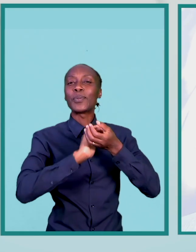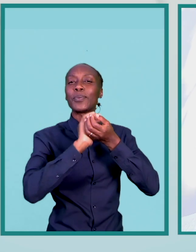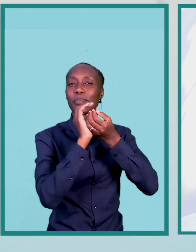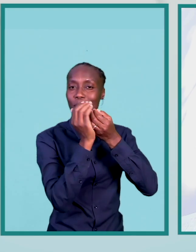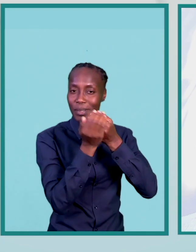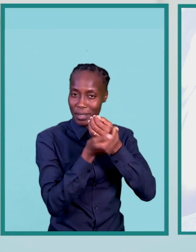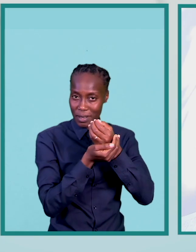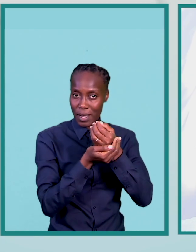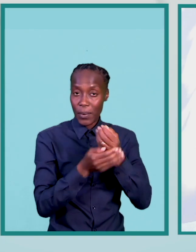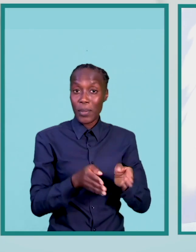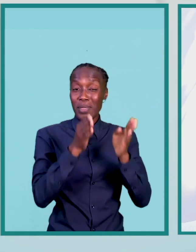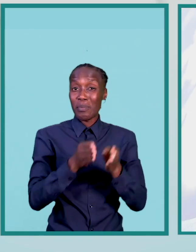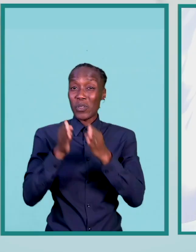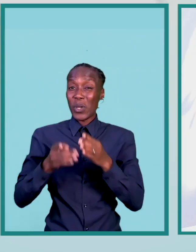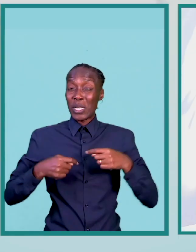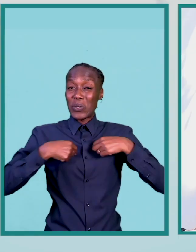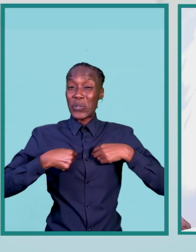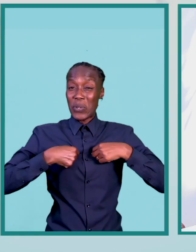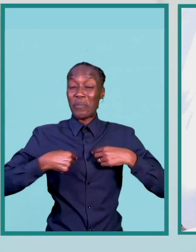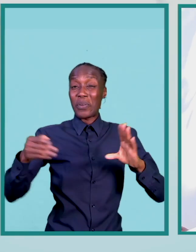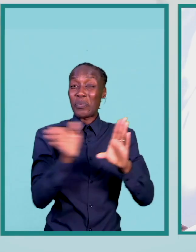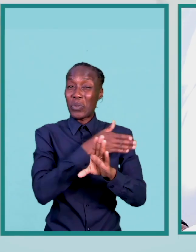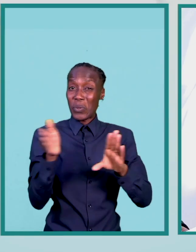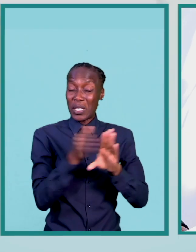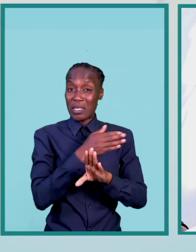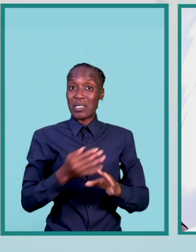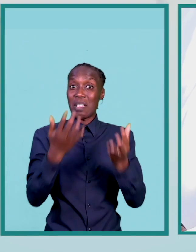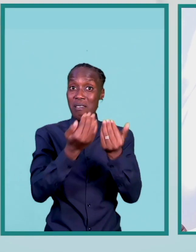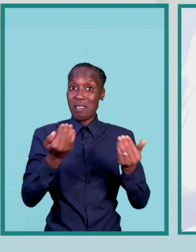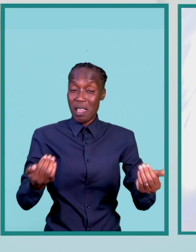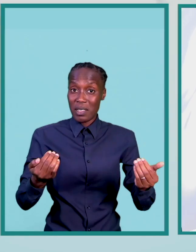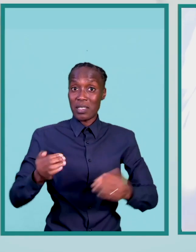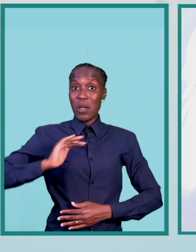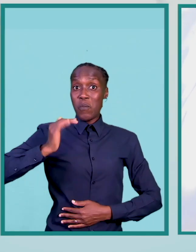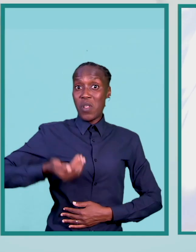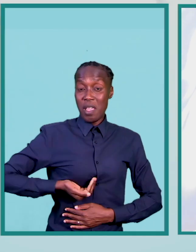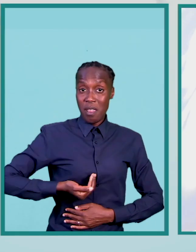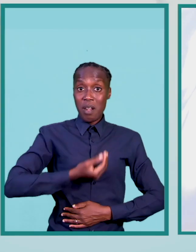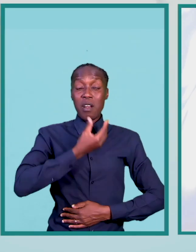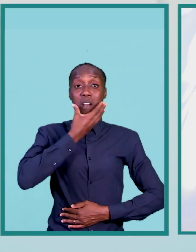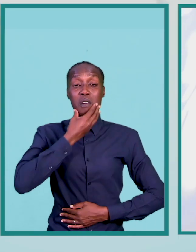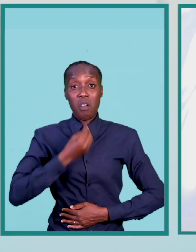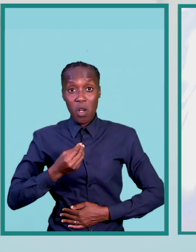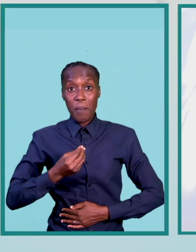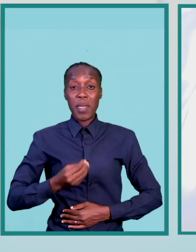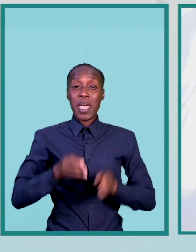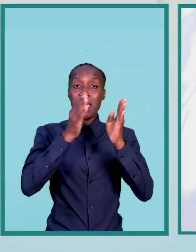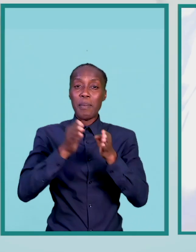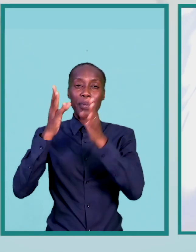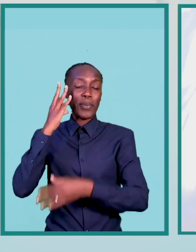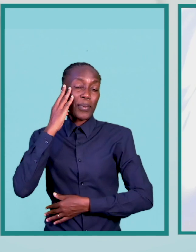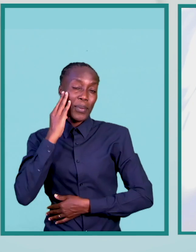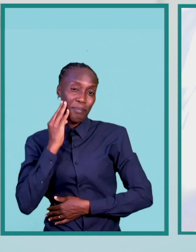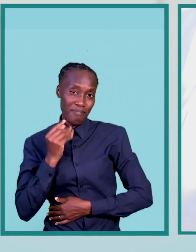esta, que é a proteção das pessoas vítimas de violência, crianças, mulheres, homens e pessoa idosa.